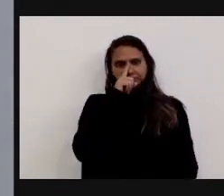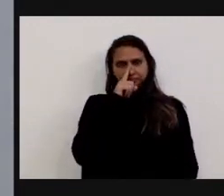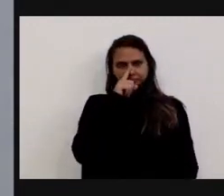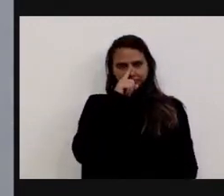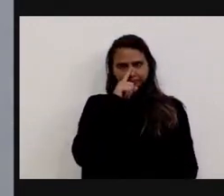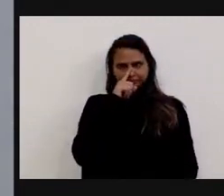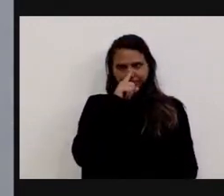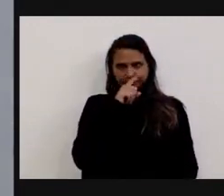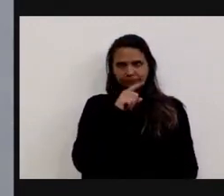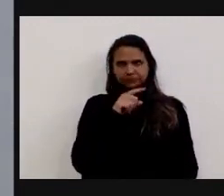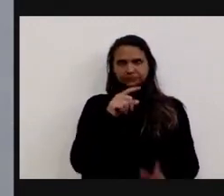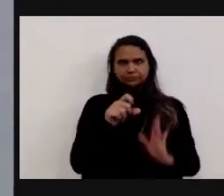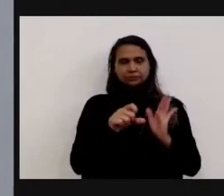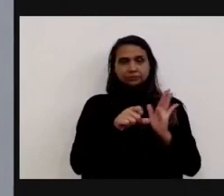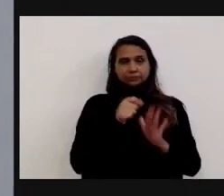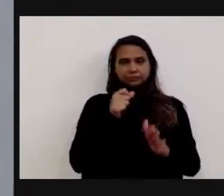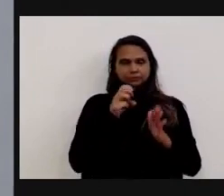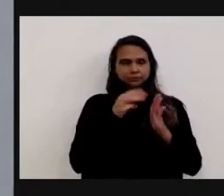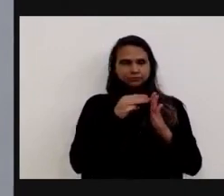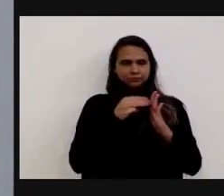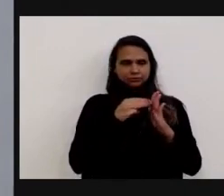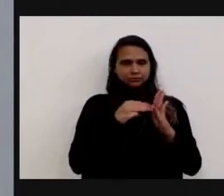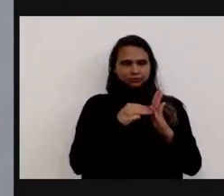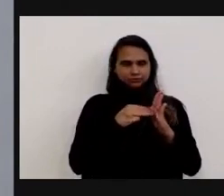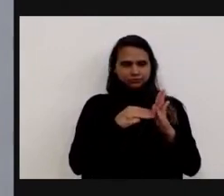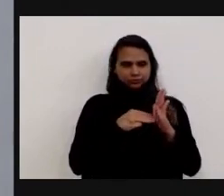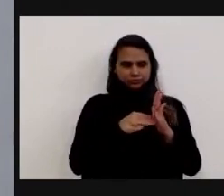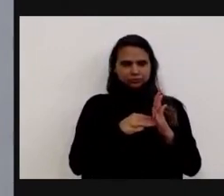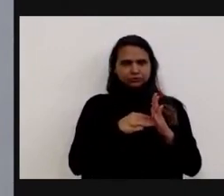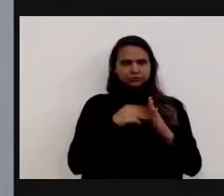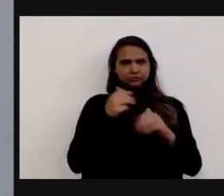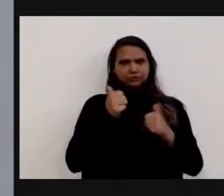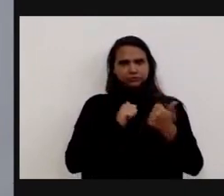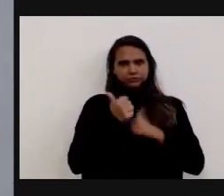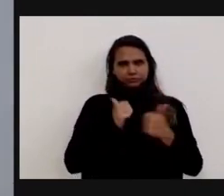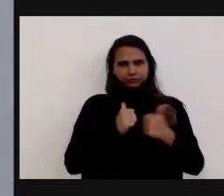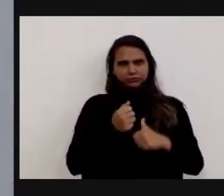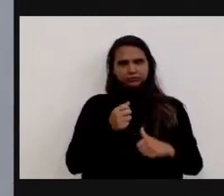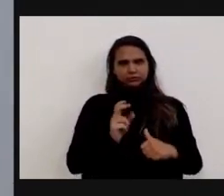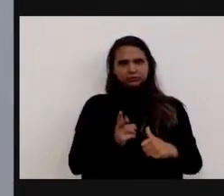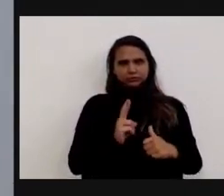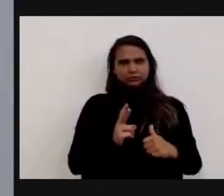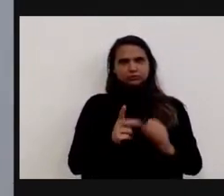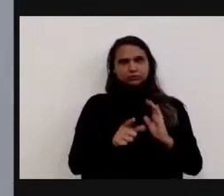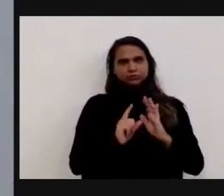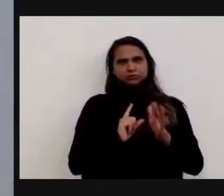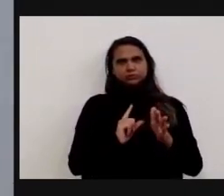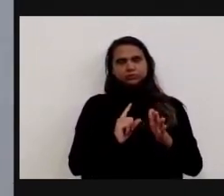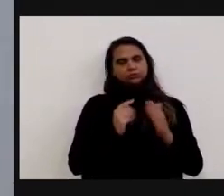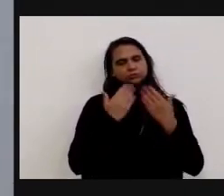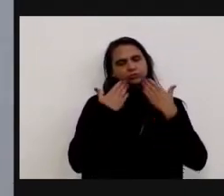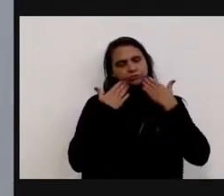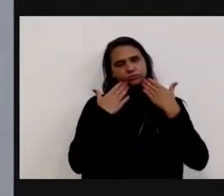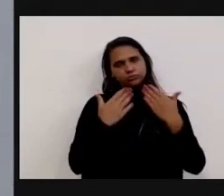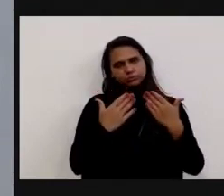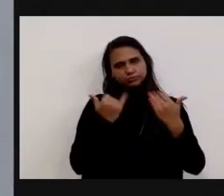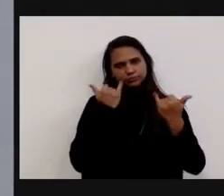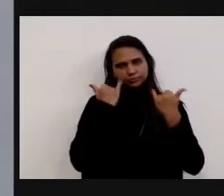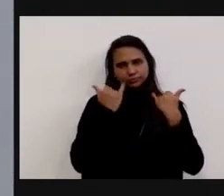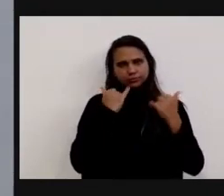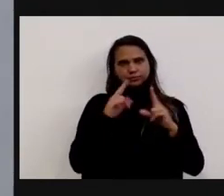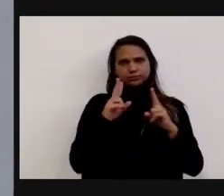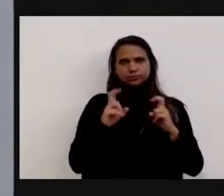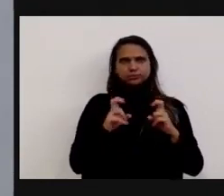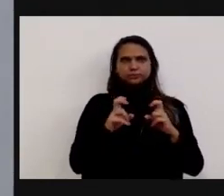primeiro a questão da metodologia né porque a gente precisa estar sempre avaliando antes de apresentar dados desse tipo pesquisa